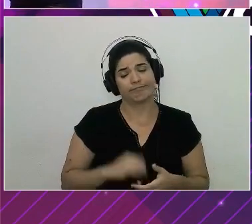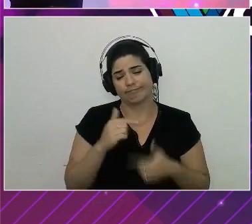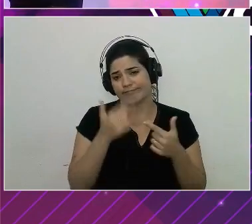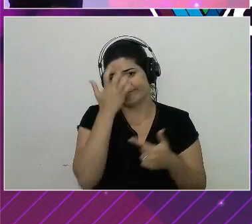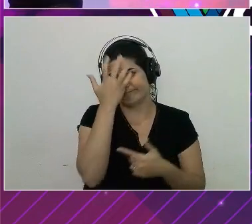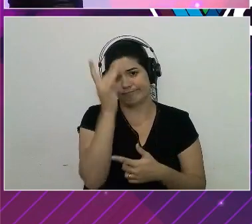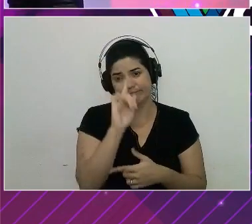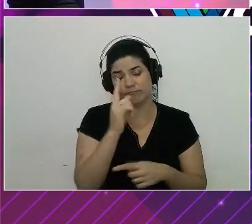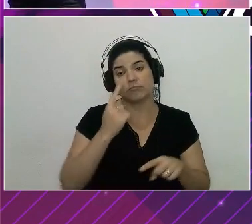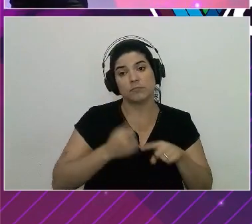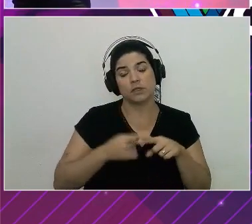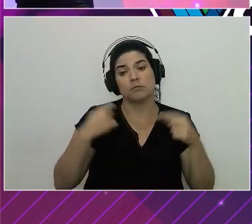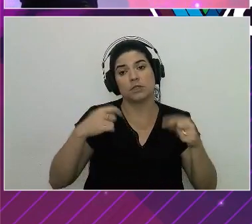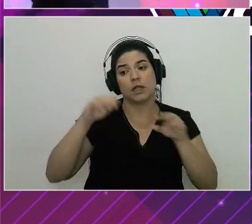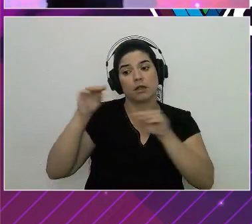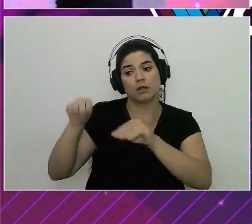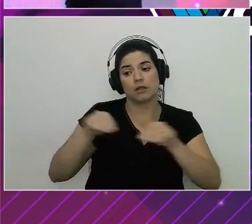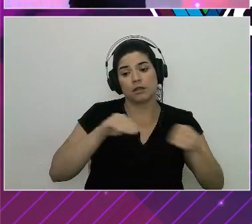que mocar